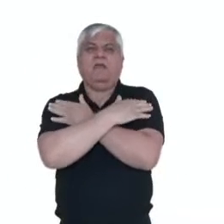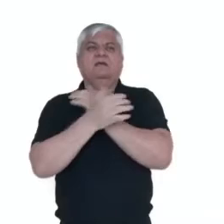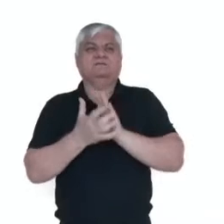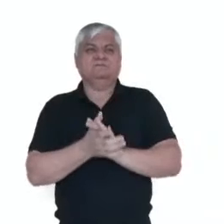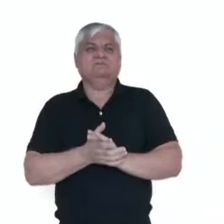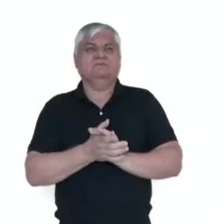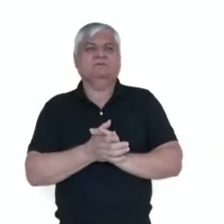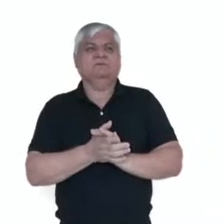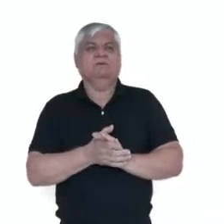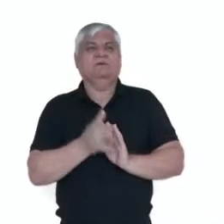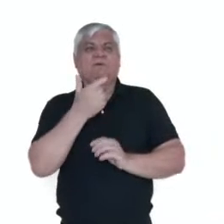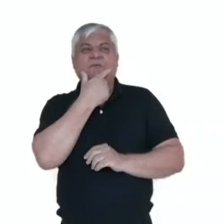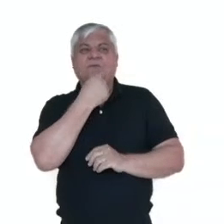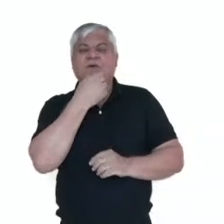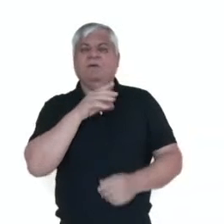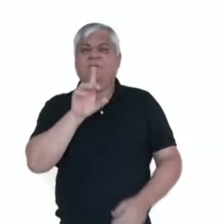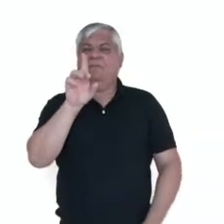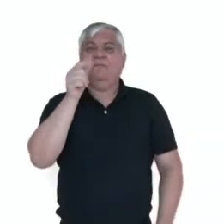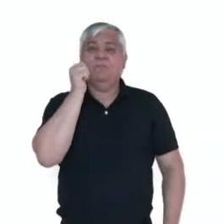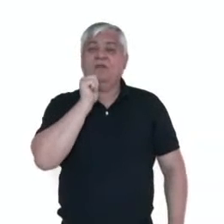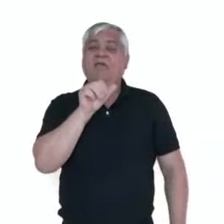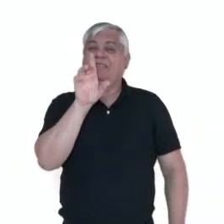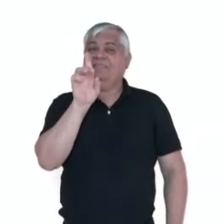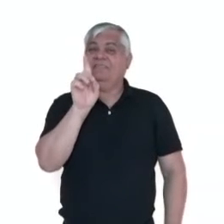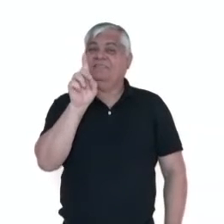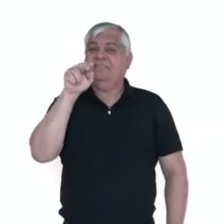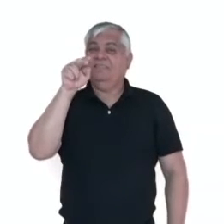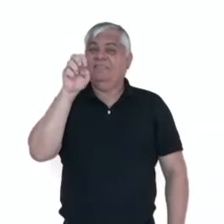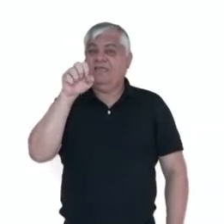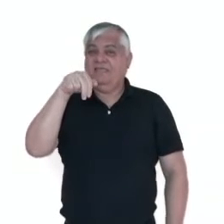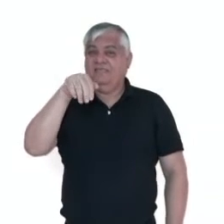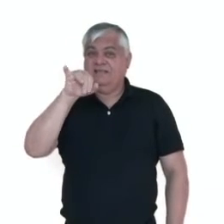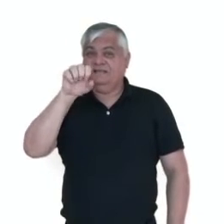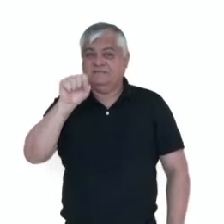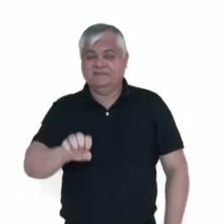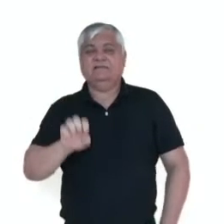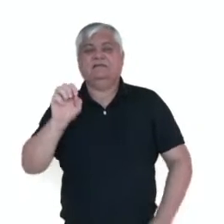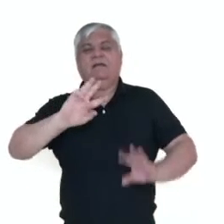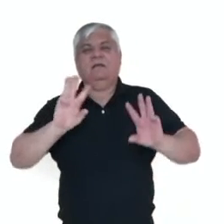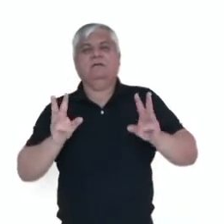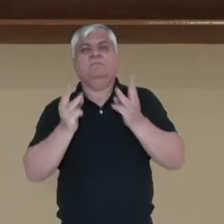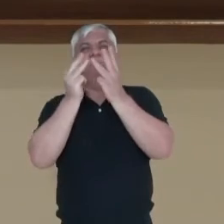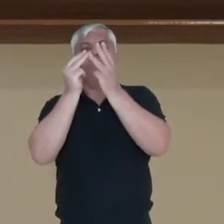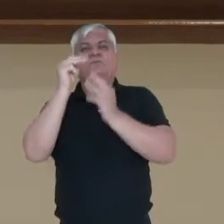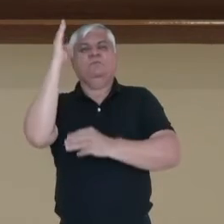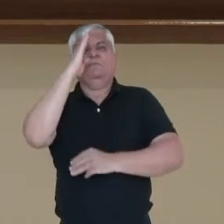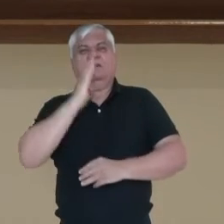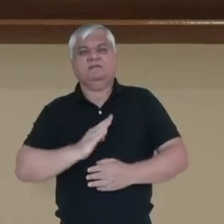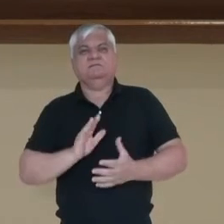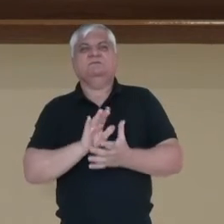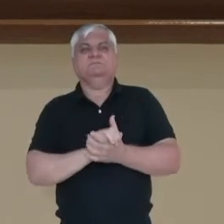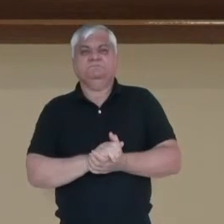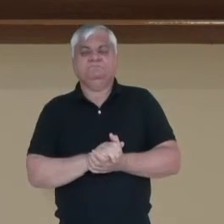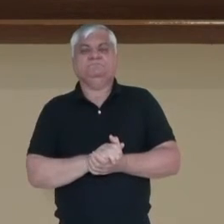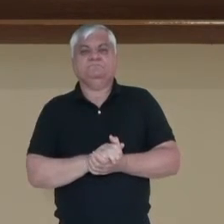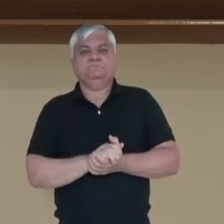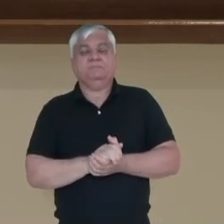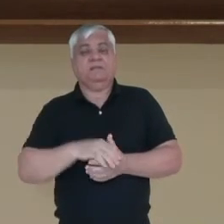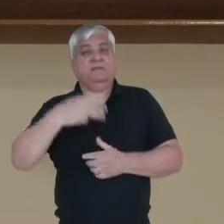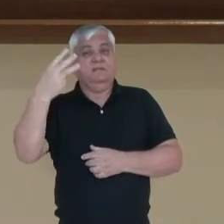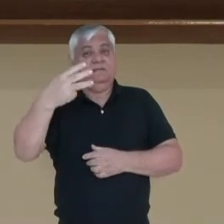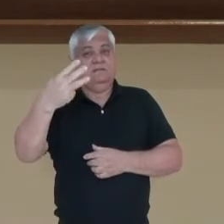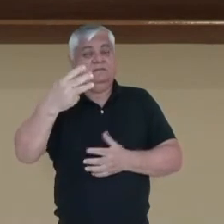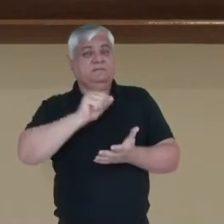Ramu, representante PNUMA, Escritório do Brasil. Chegamos com isso à